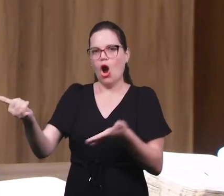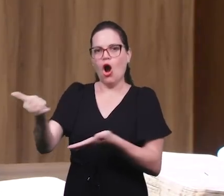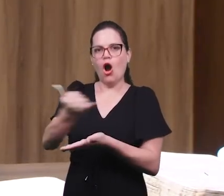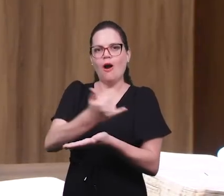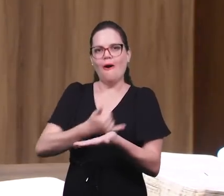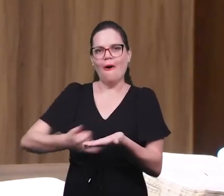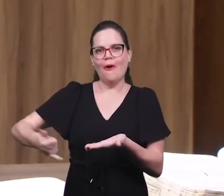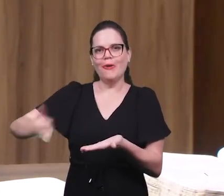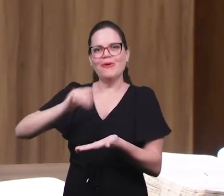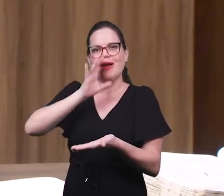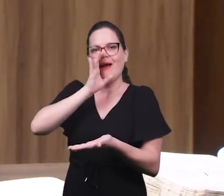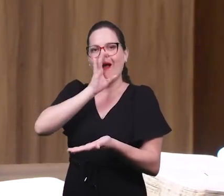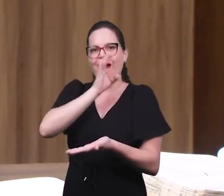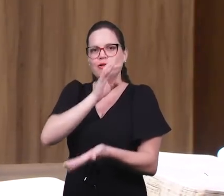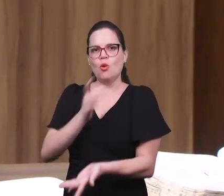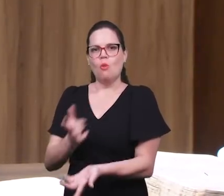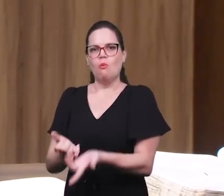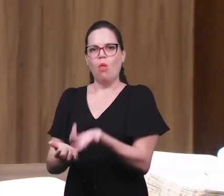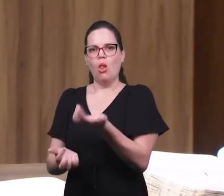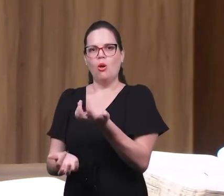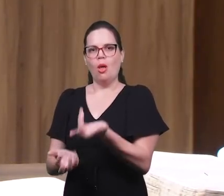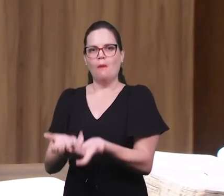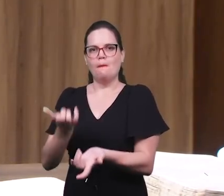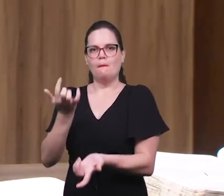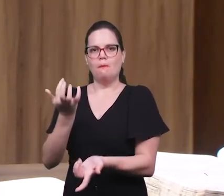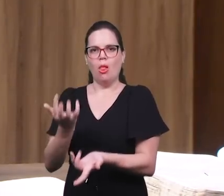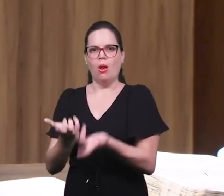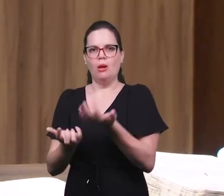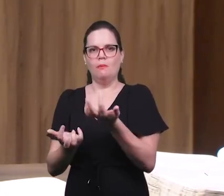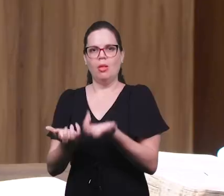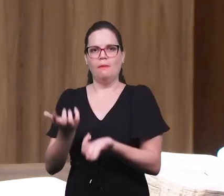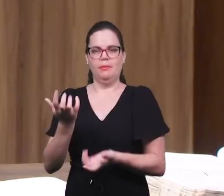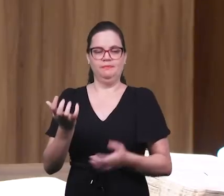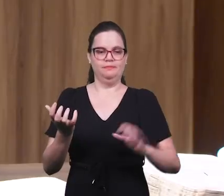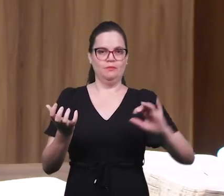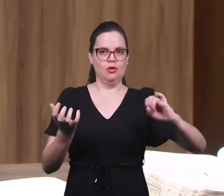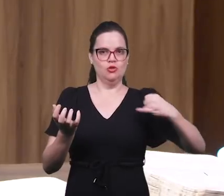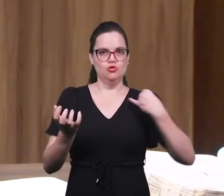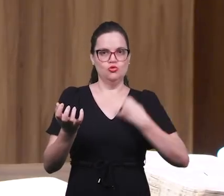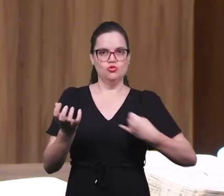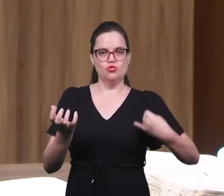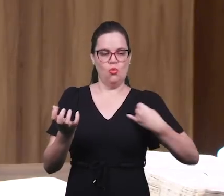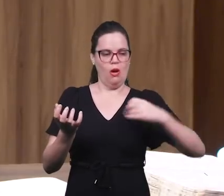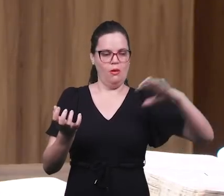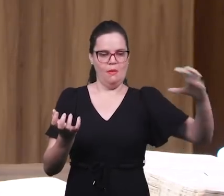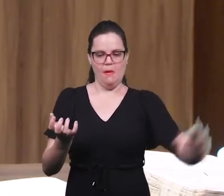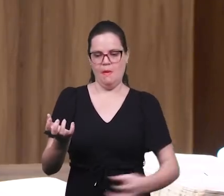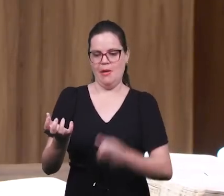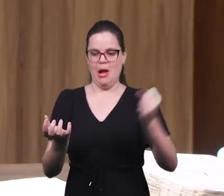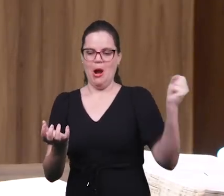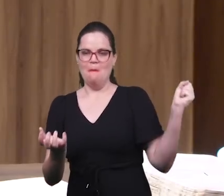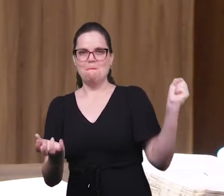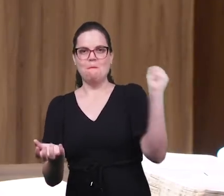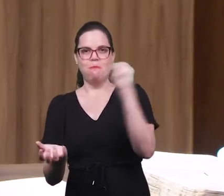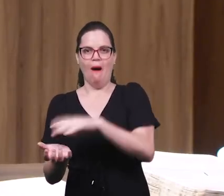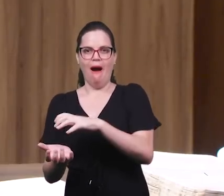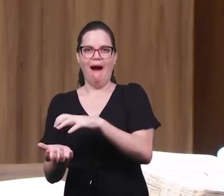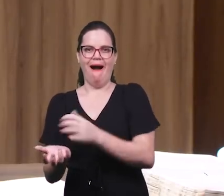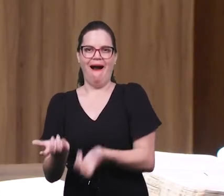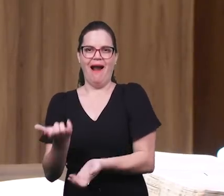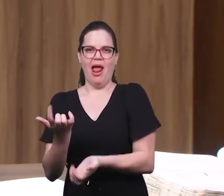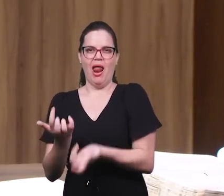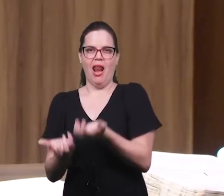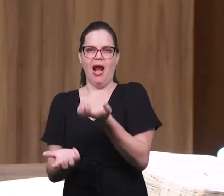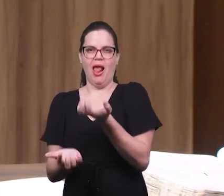óleo quente. Mas João não chegou a morrer com esse problema. Ele morreu depois de morte natural, João, né? Com essa questão ele morreu. Então, houve